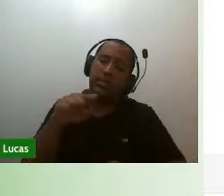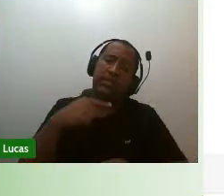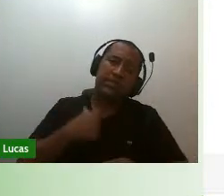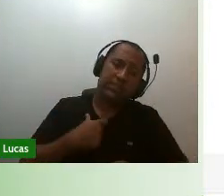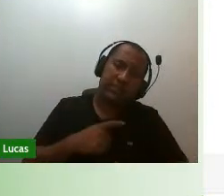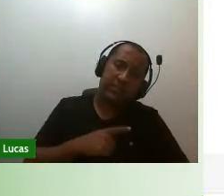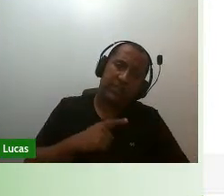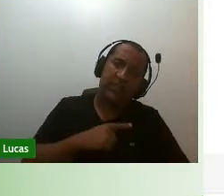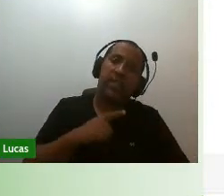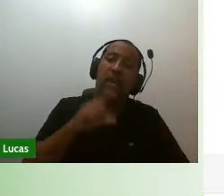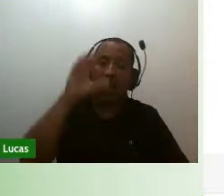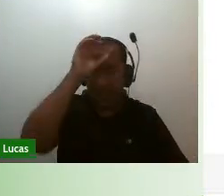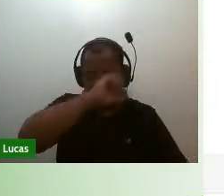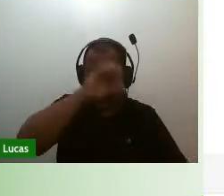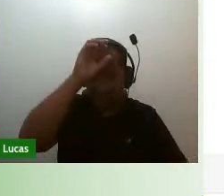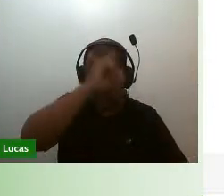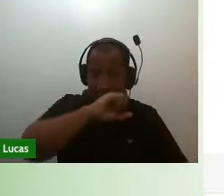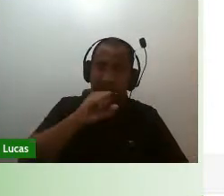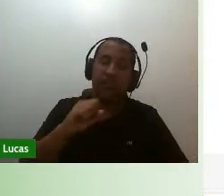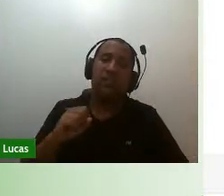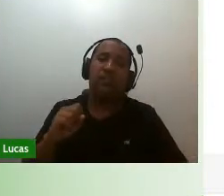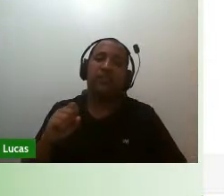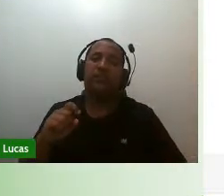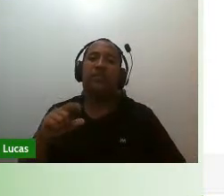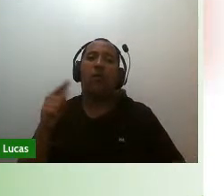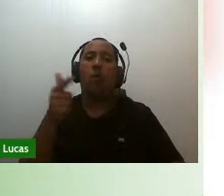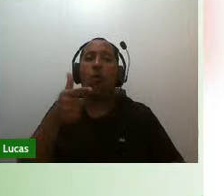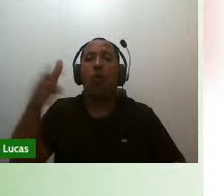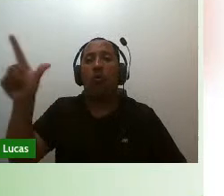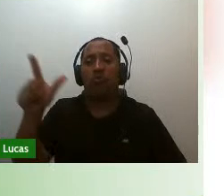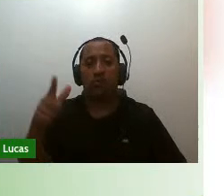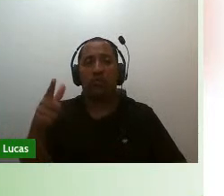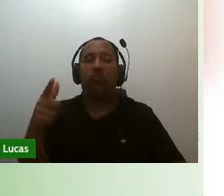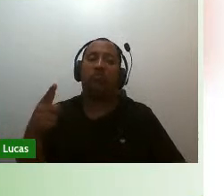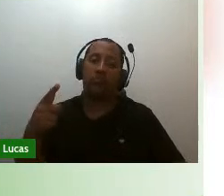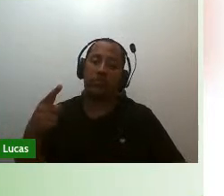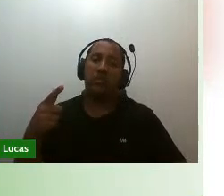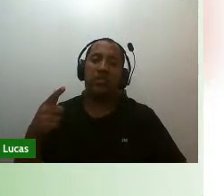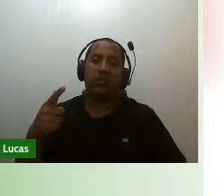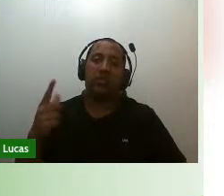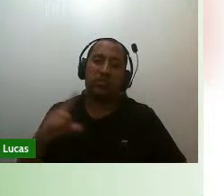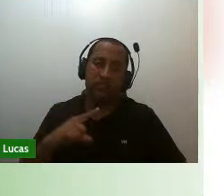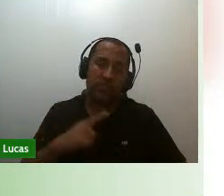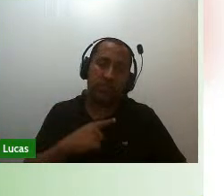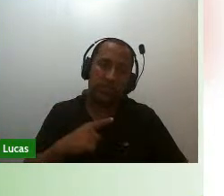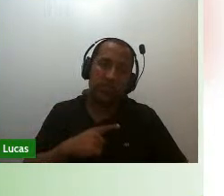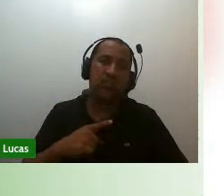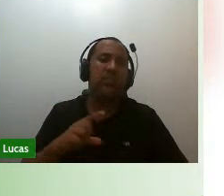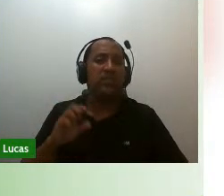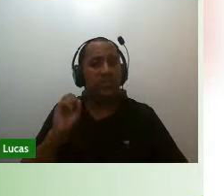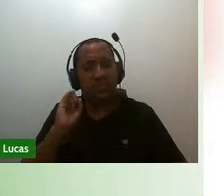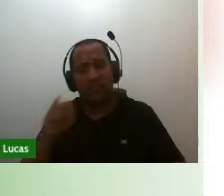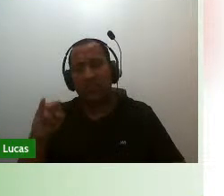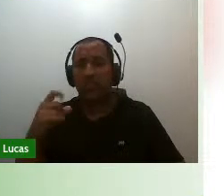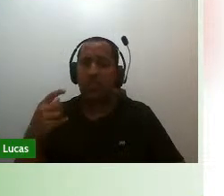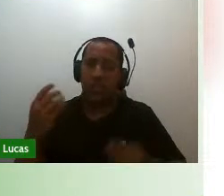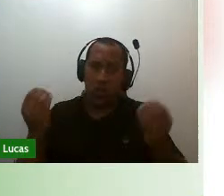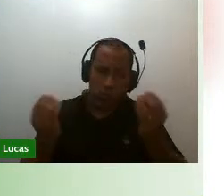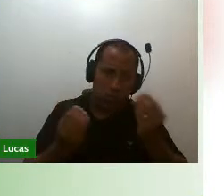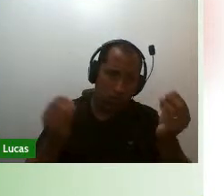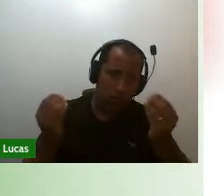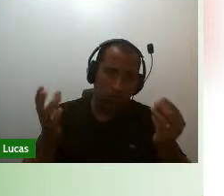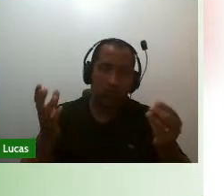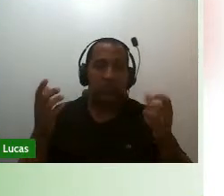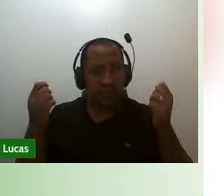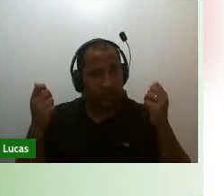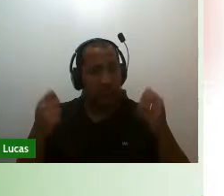a aprendizagem, né? Próximo, por favor. E alguns elementos são tirados, né, desse